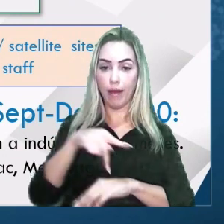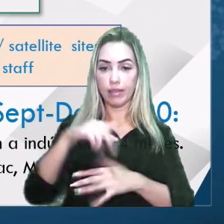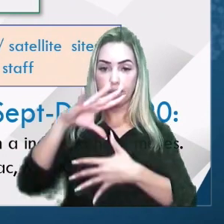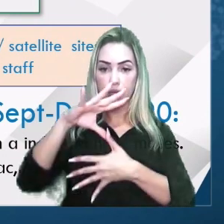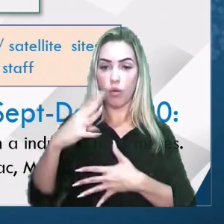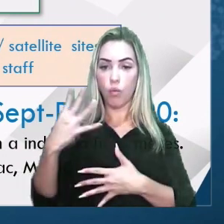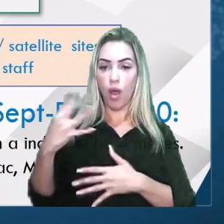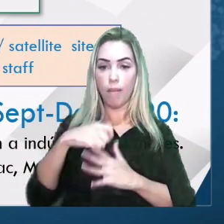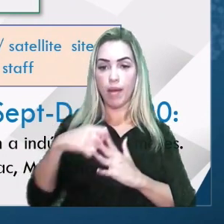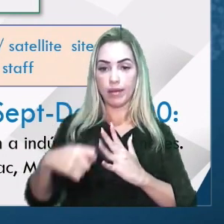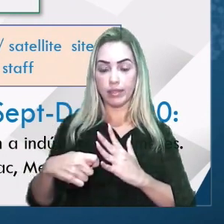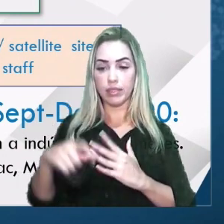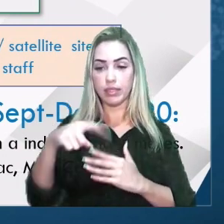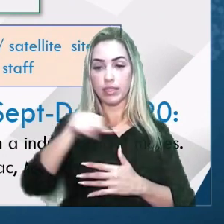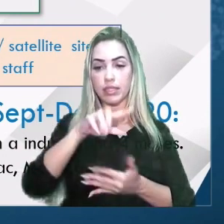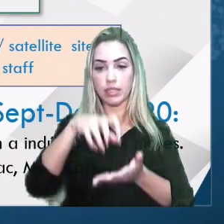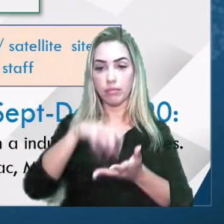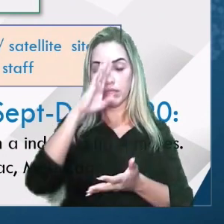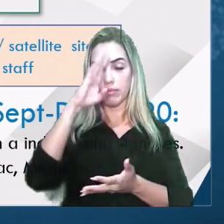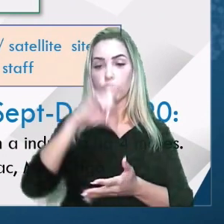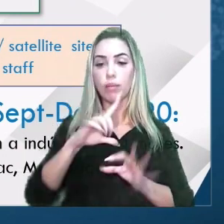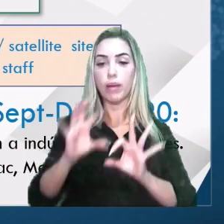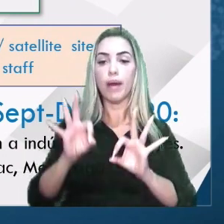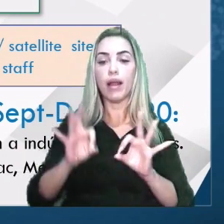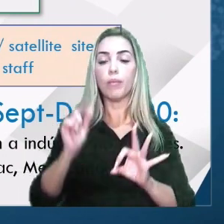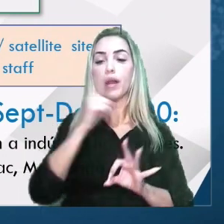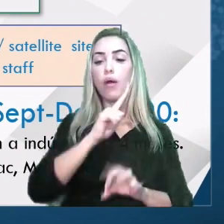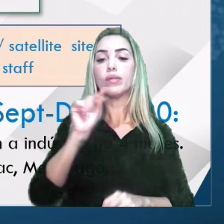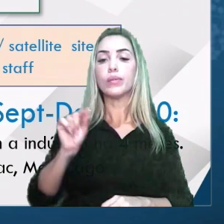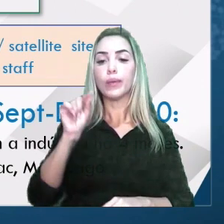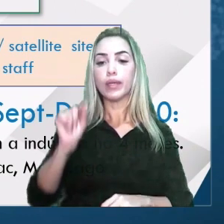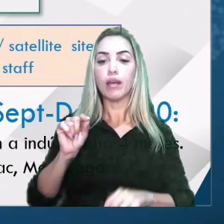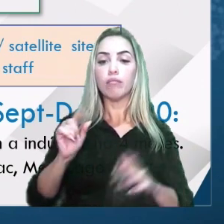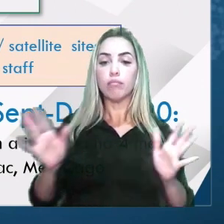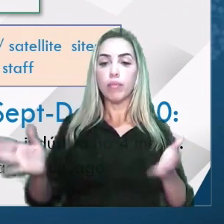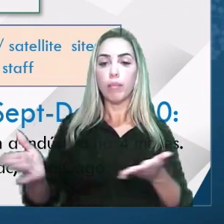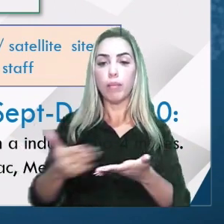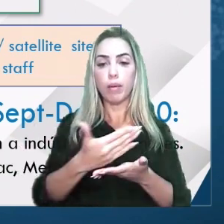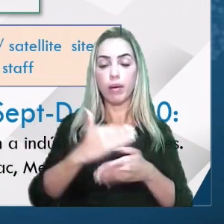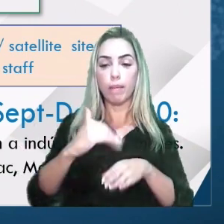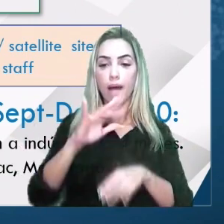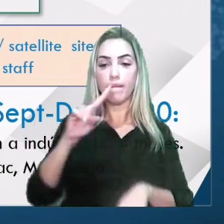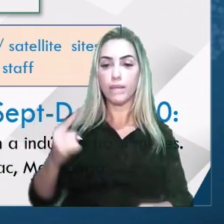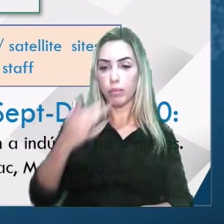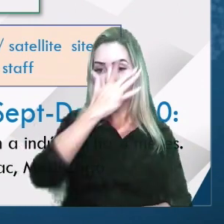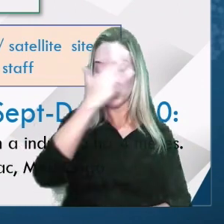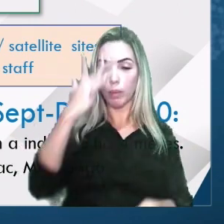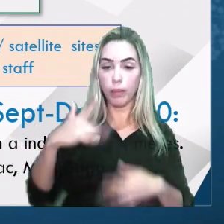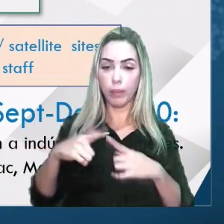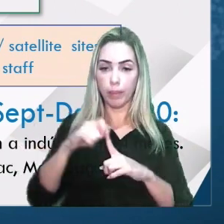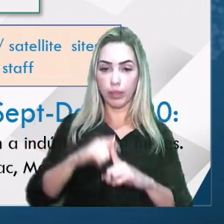meses. Esses centros eles estavam preparados para recrutar cerca de 1.000 voluntários mês. Então,